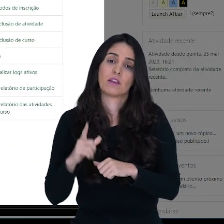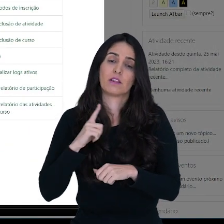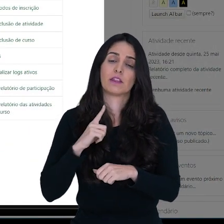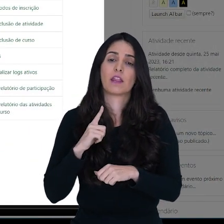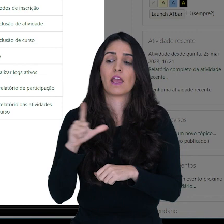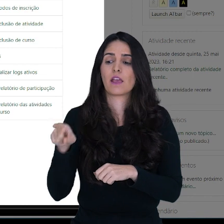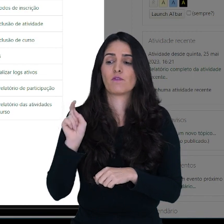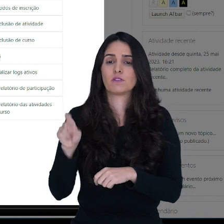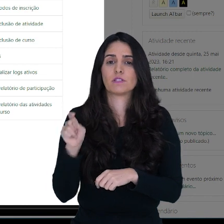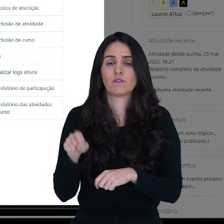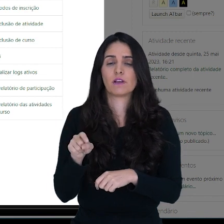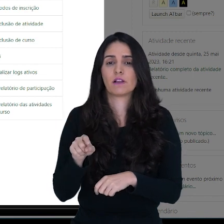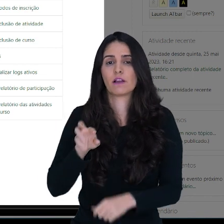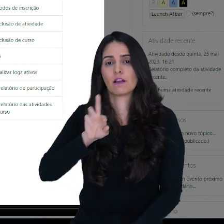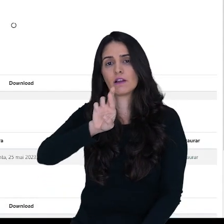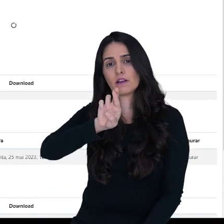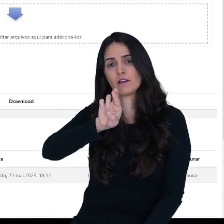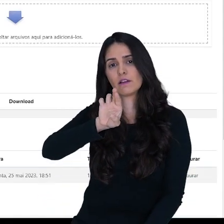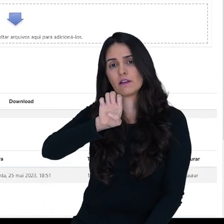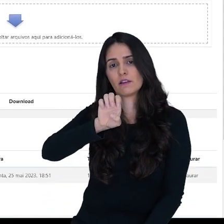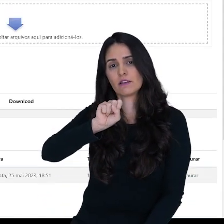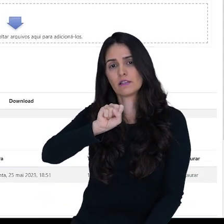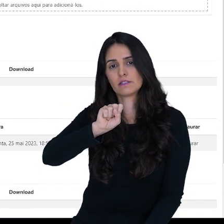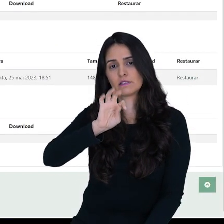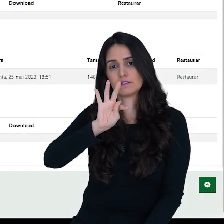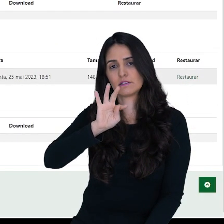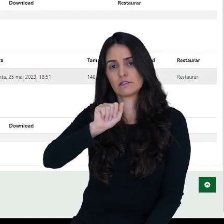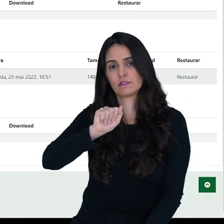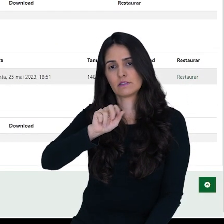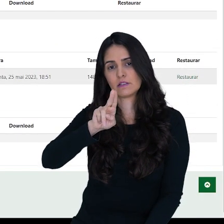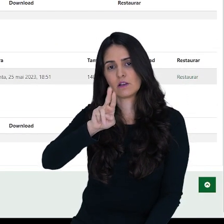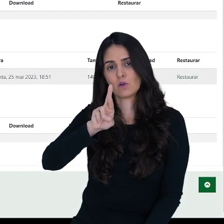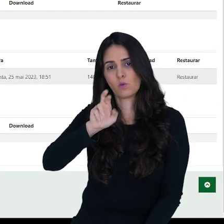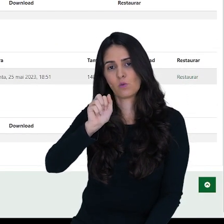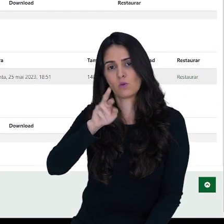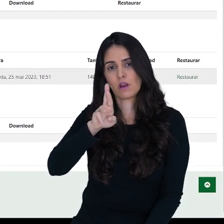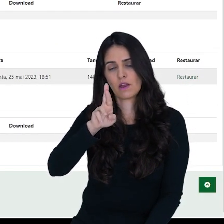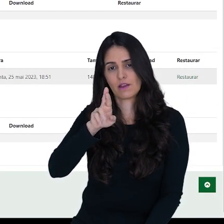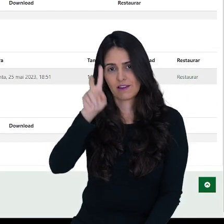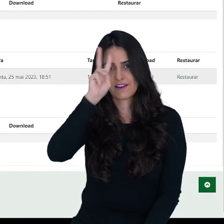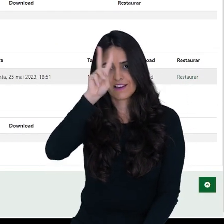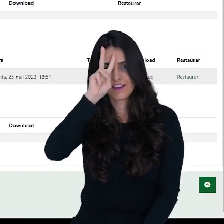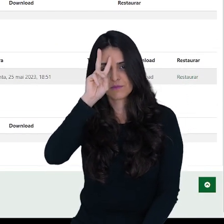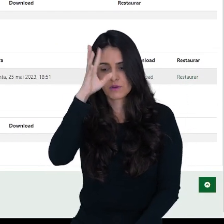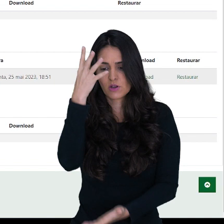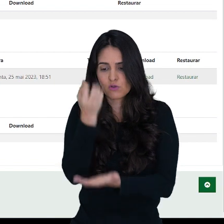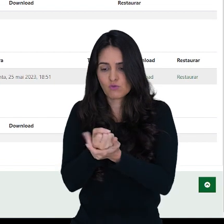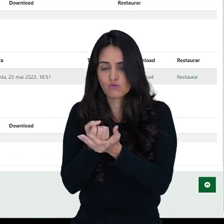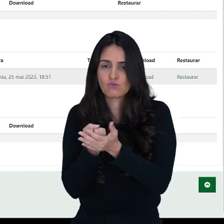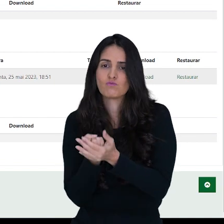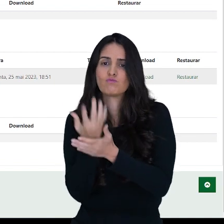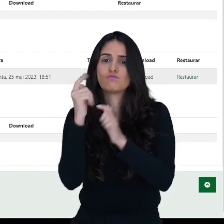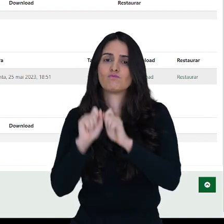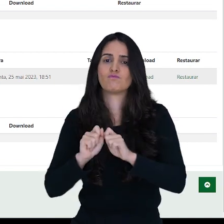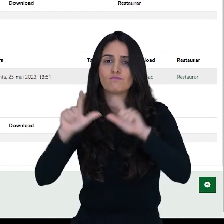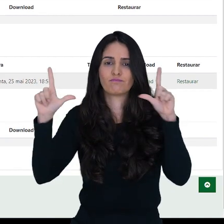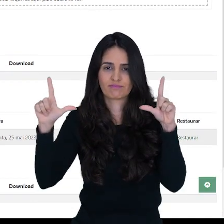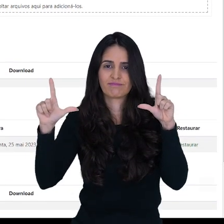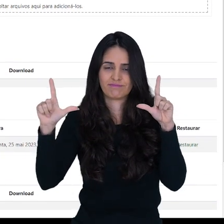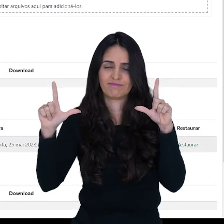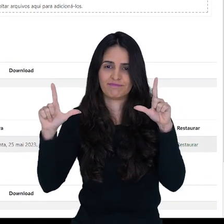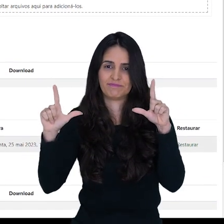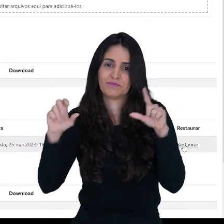de backup você tem opção de restaurar então nessa opção de restaurar você vê que o arquivo que você criou privado de backup já está aqui